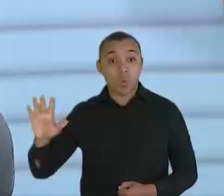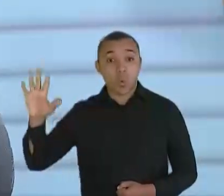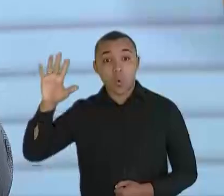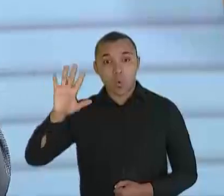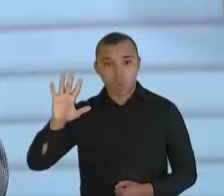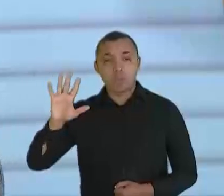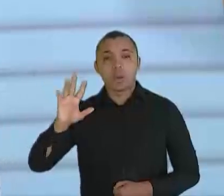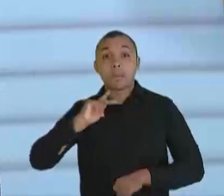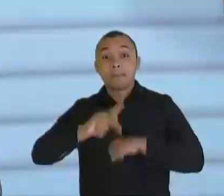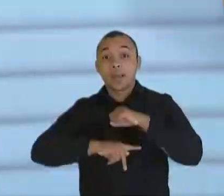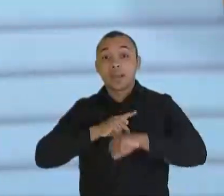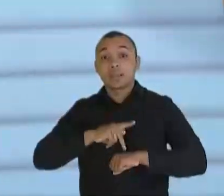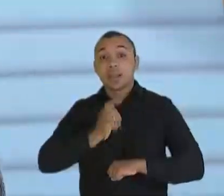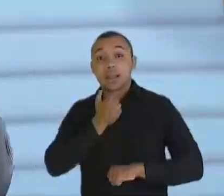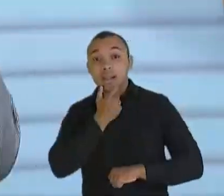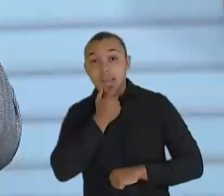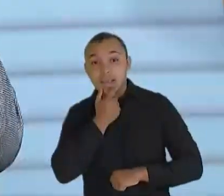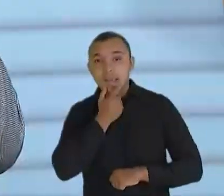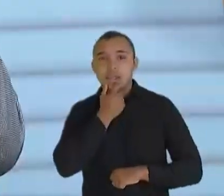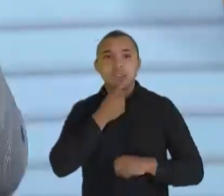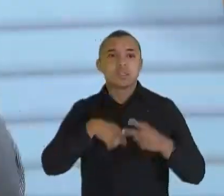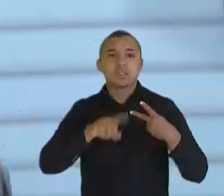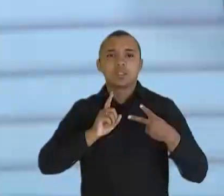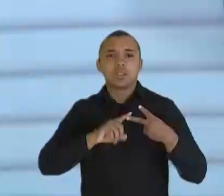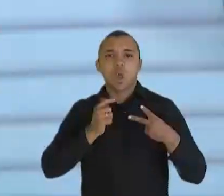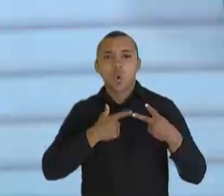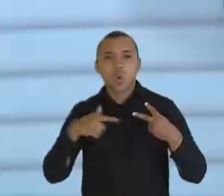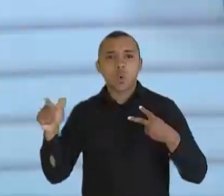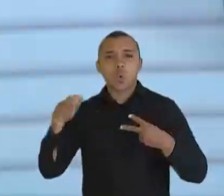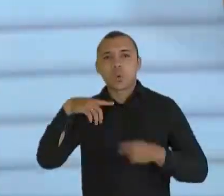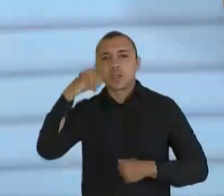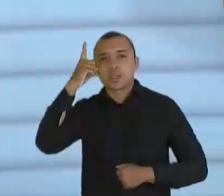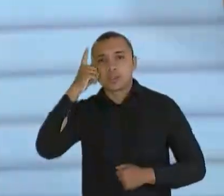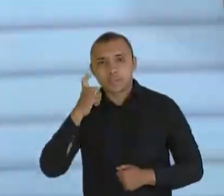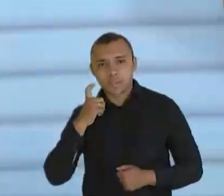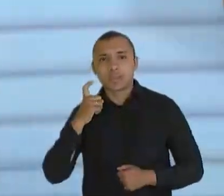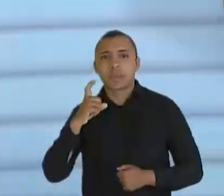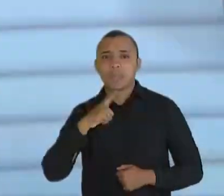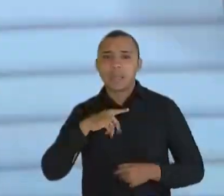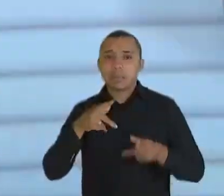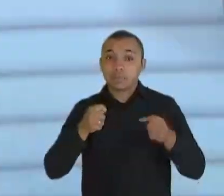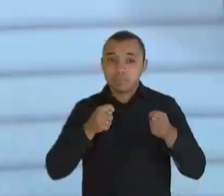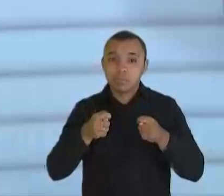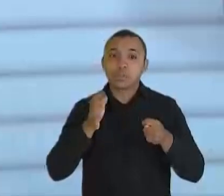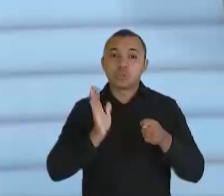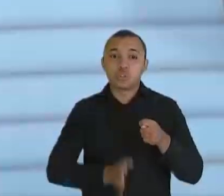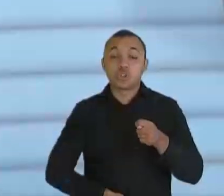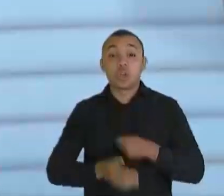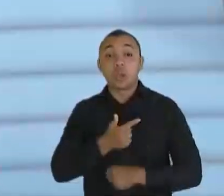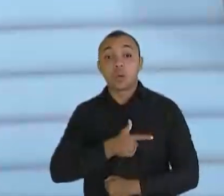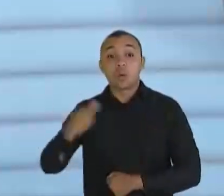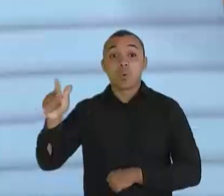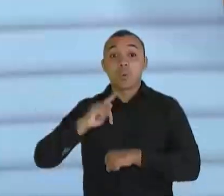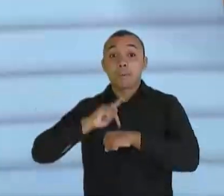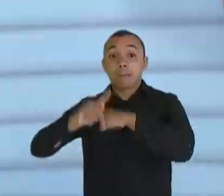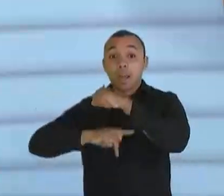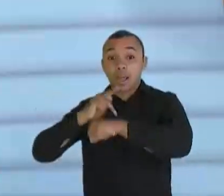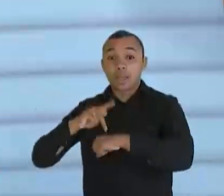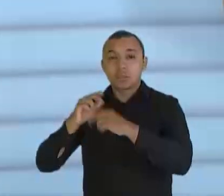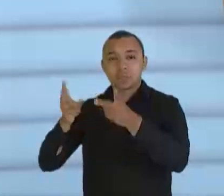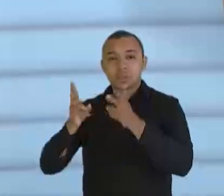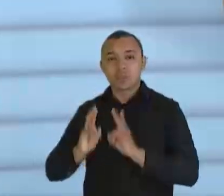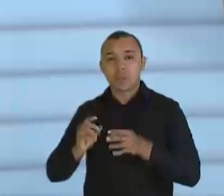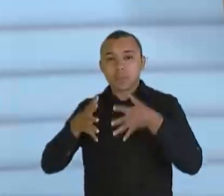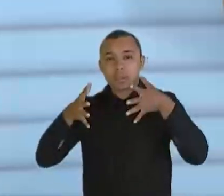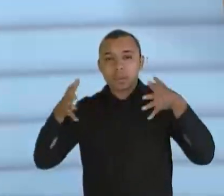a Inglaterra está diminuindo o número de envolvimento de atos infracionais de jovens, né? Em outros países há um crescimento. É claro